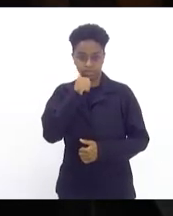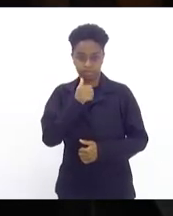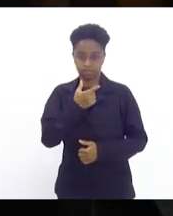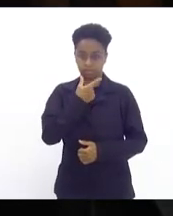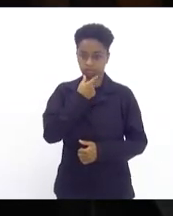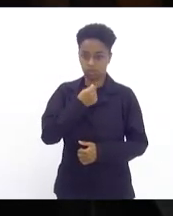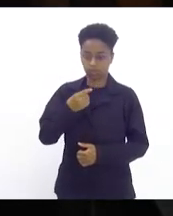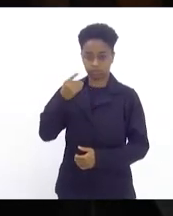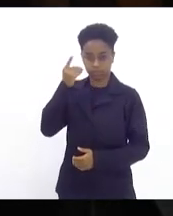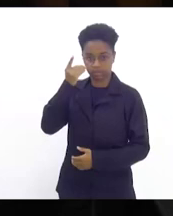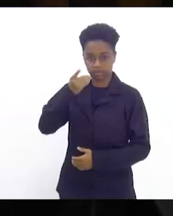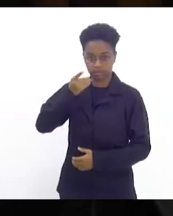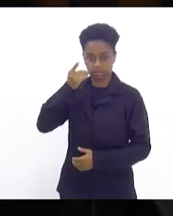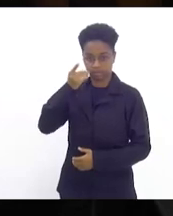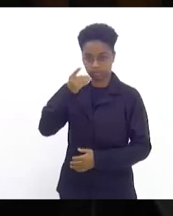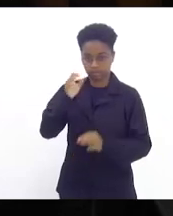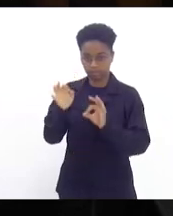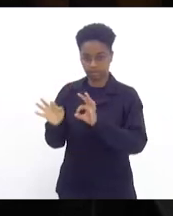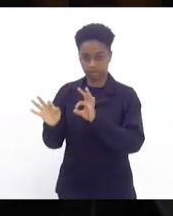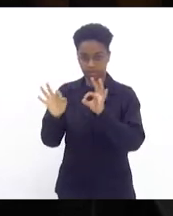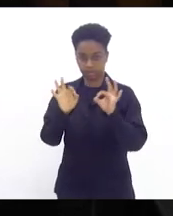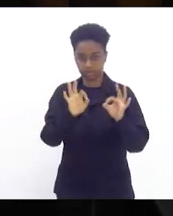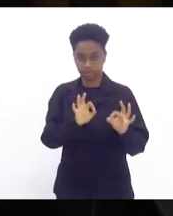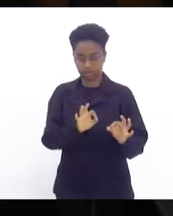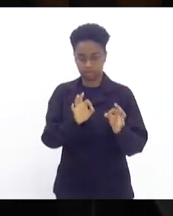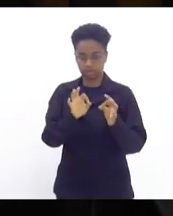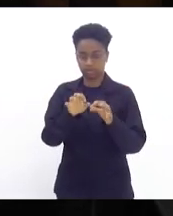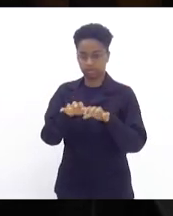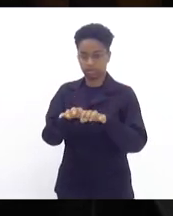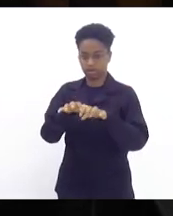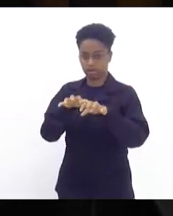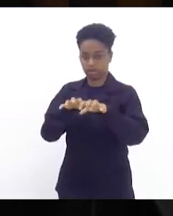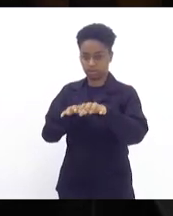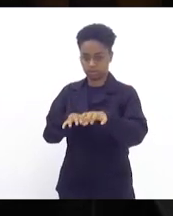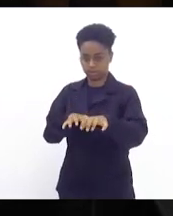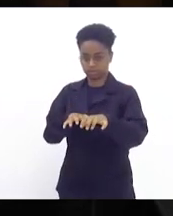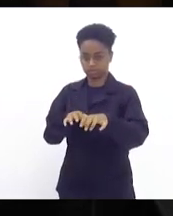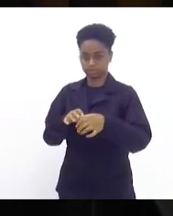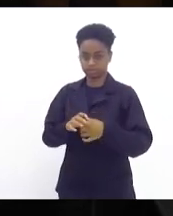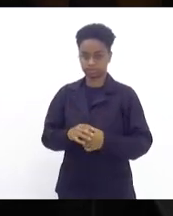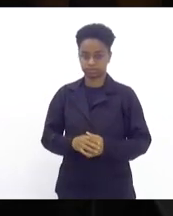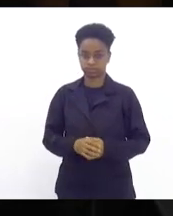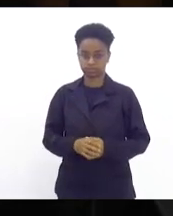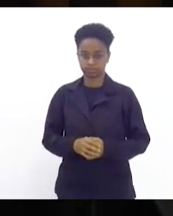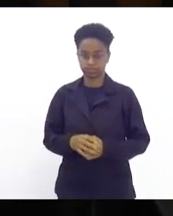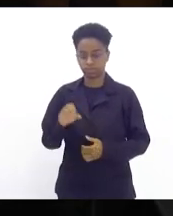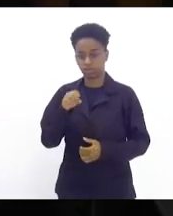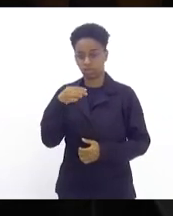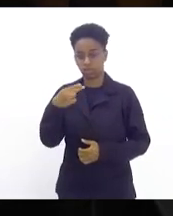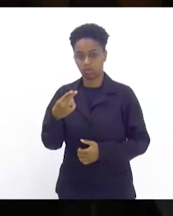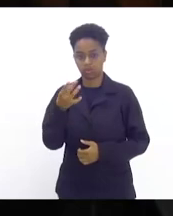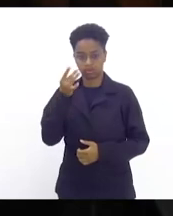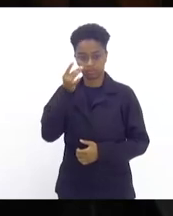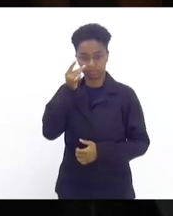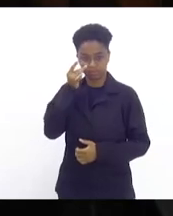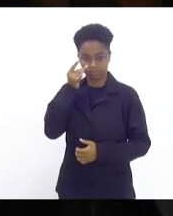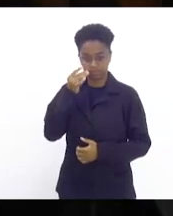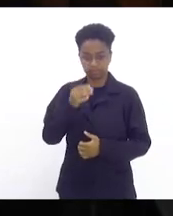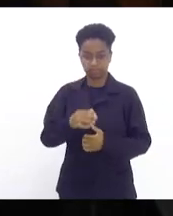deputados que nos assistem de forma remota o presencial